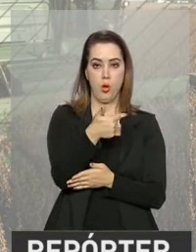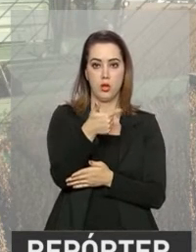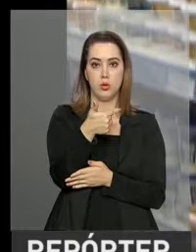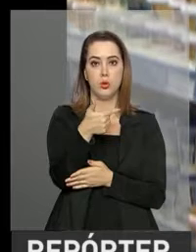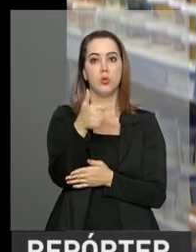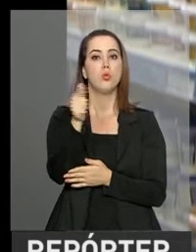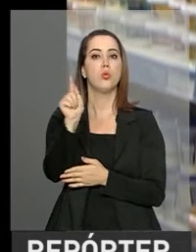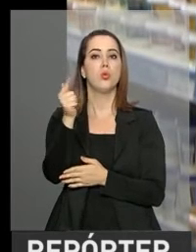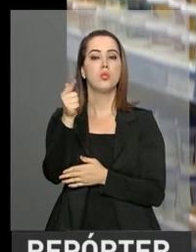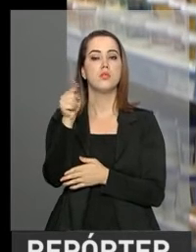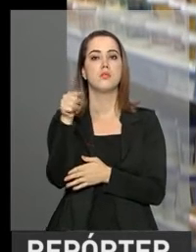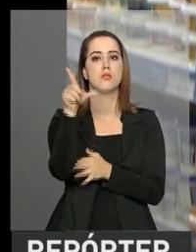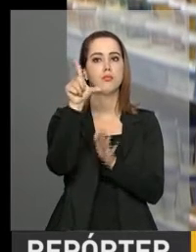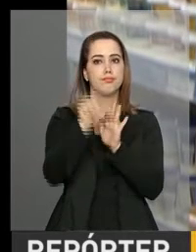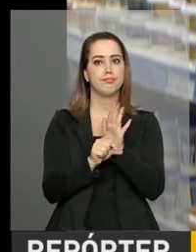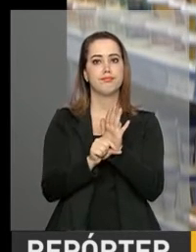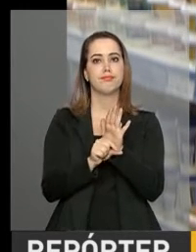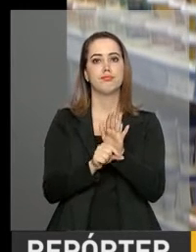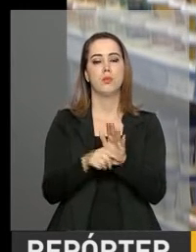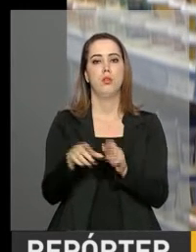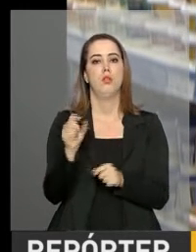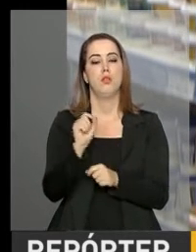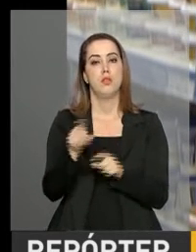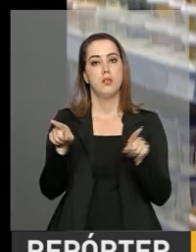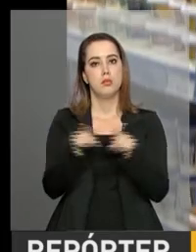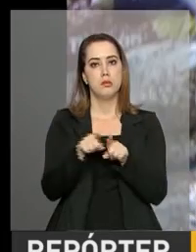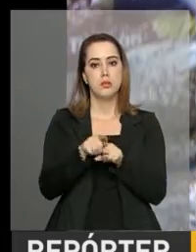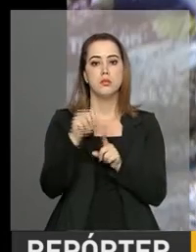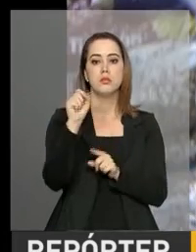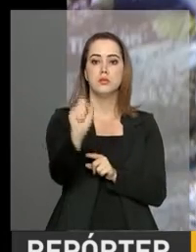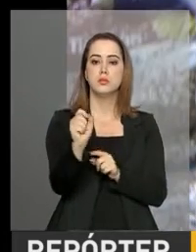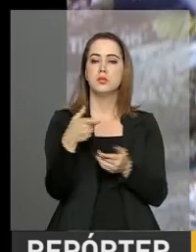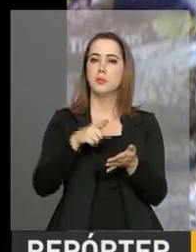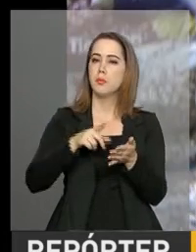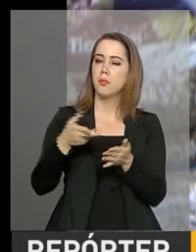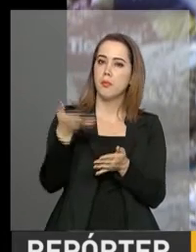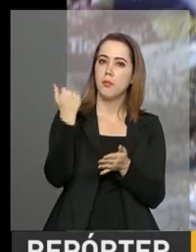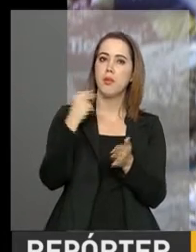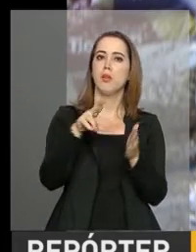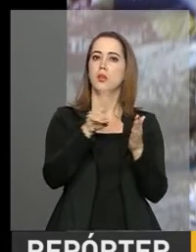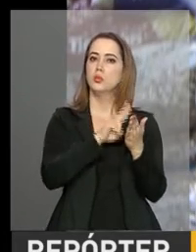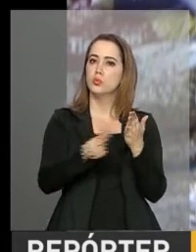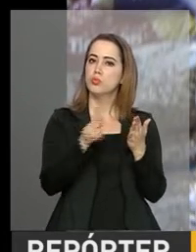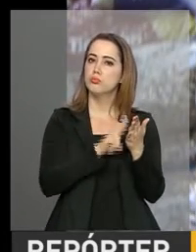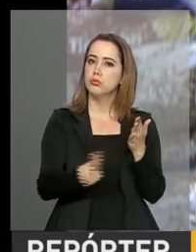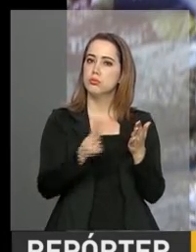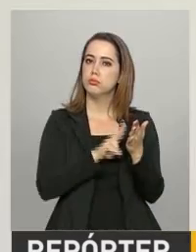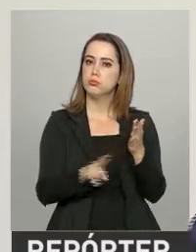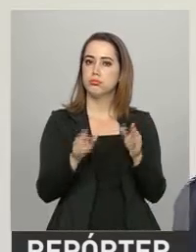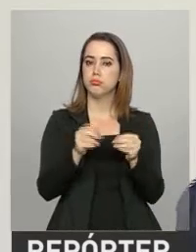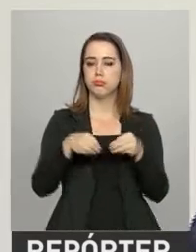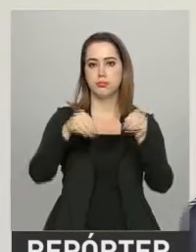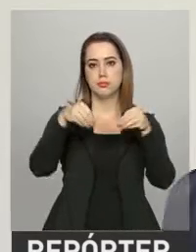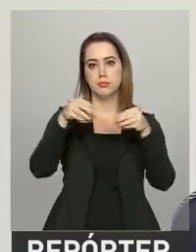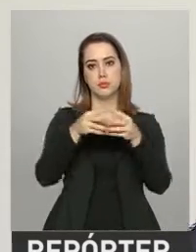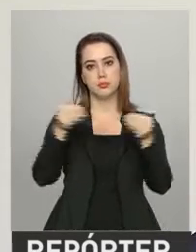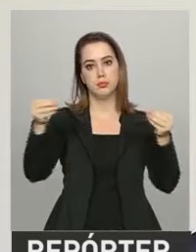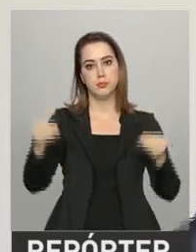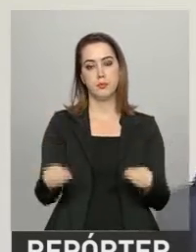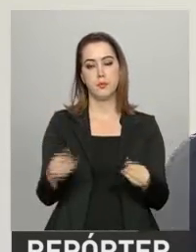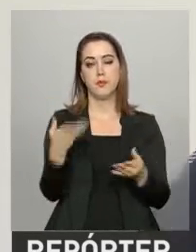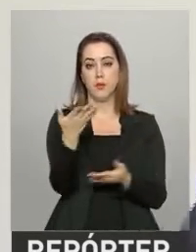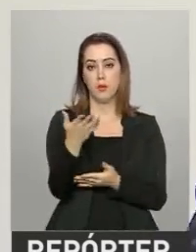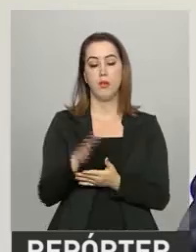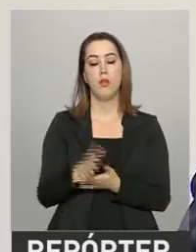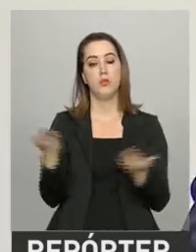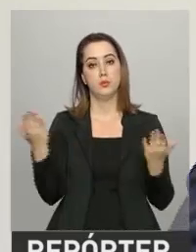de zero. Outra mudança será nos rótulos dos produtos, que antes seguiam regras do Ministério da Agricultura. Segundo o ministro